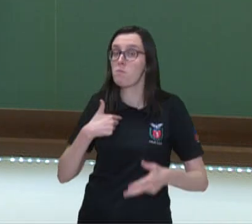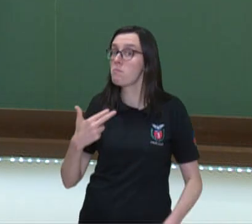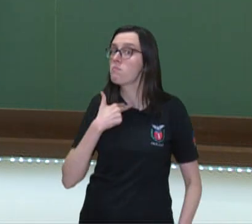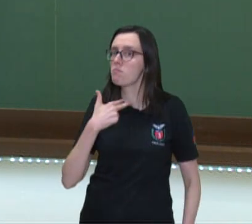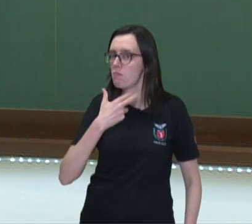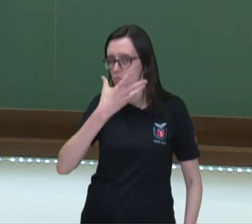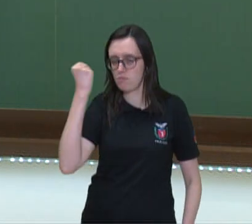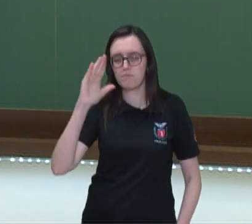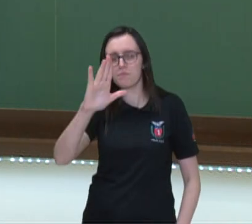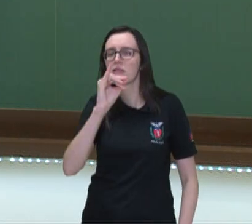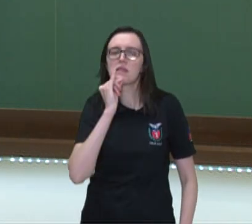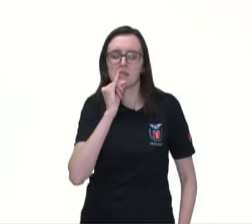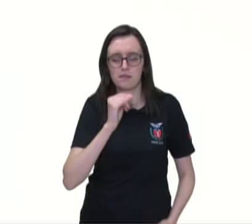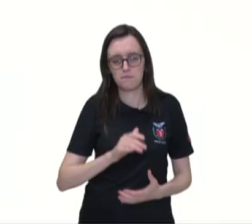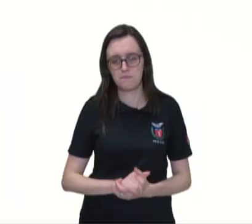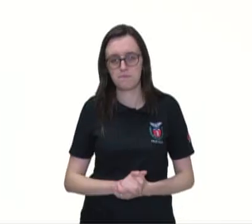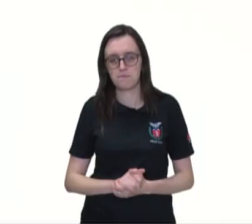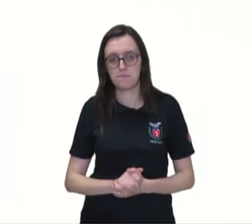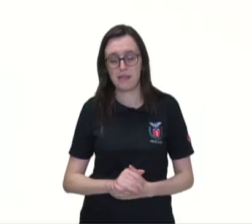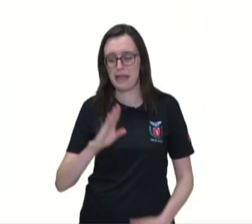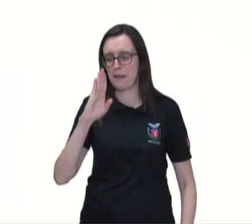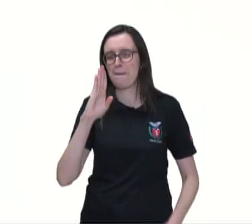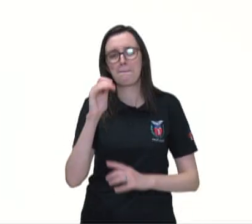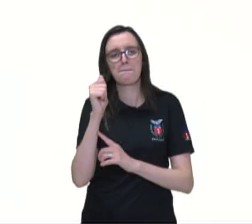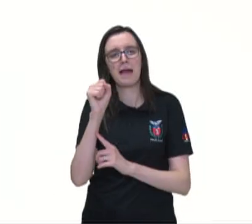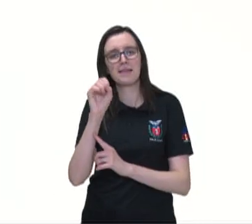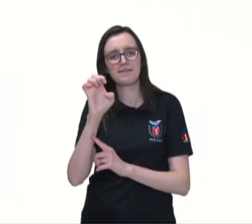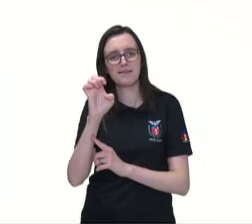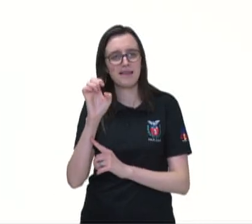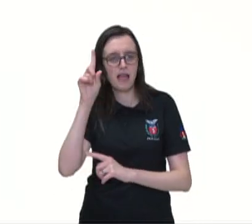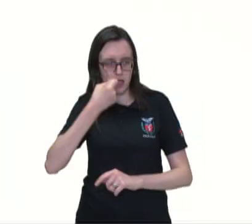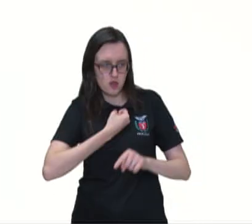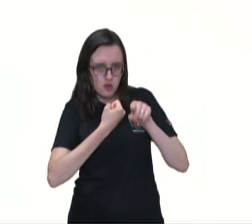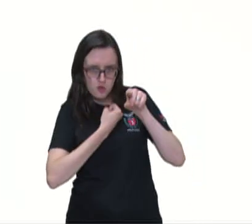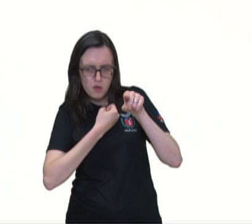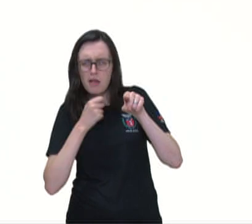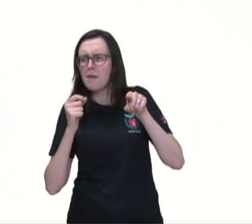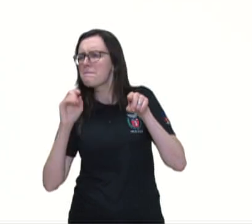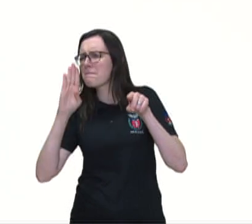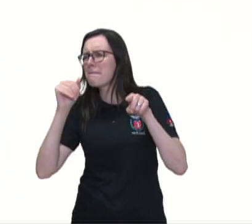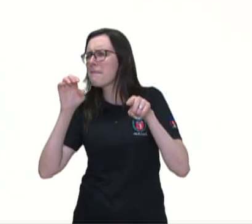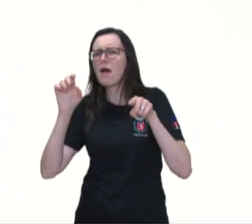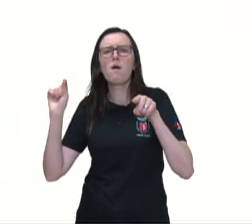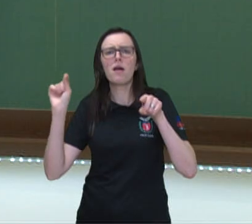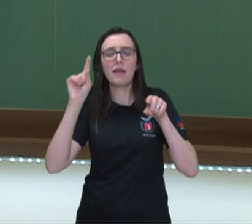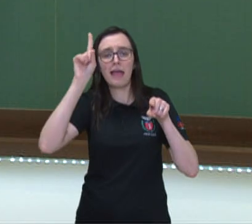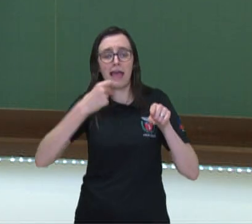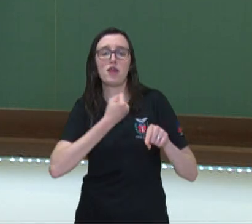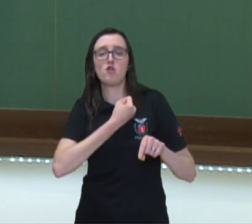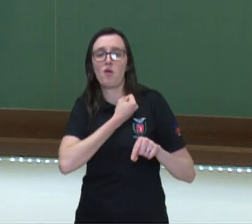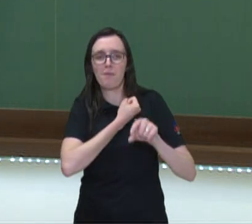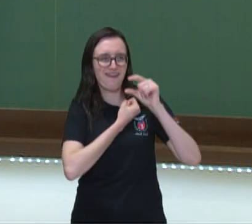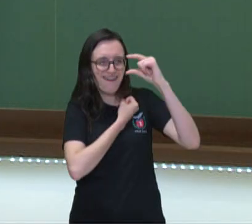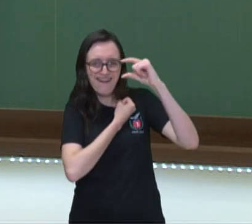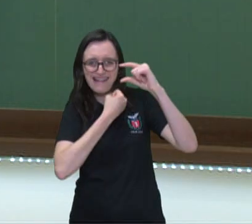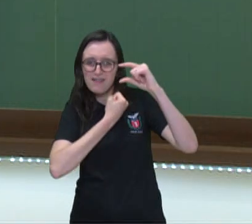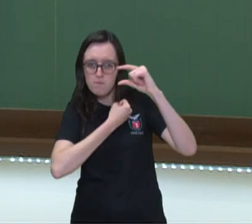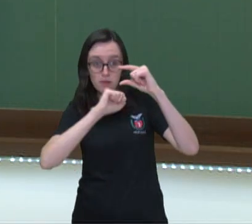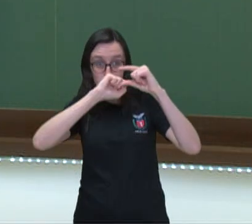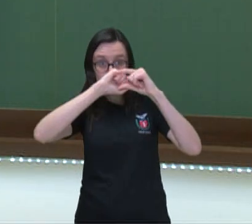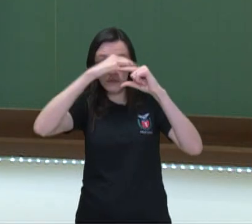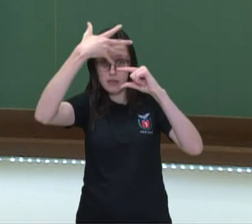esquecer. Por exemplo, a base pode ser positiva ou negativa. Quem que é a base? A base é o número que eu vou repetir na